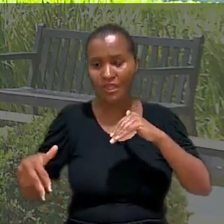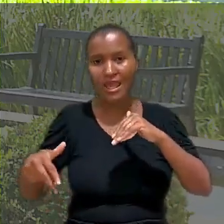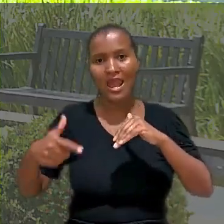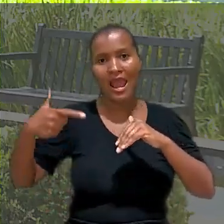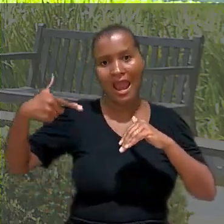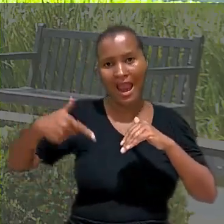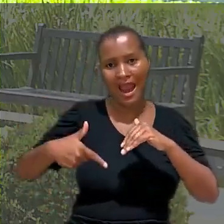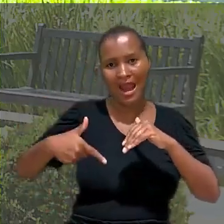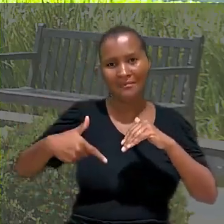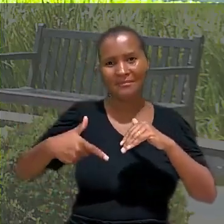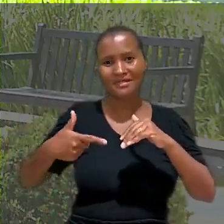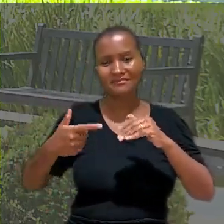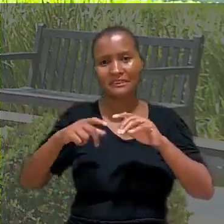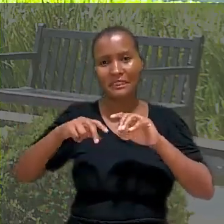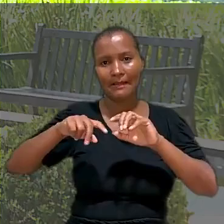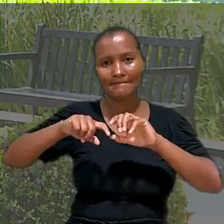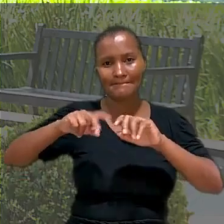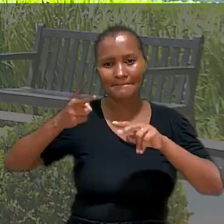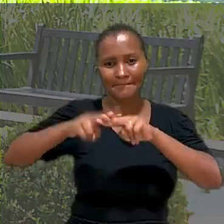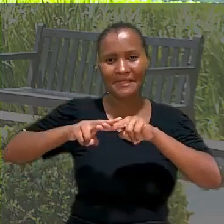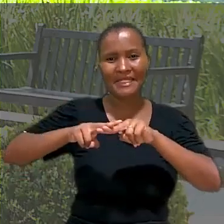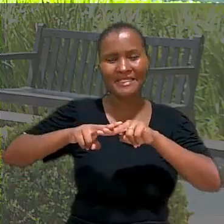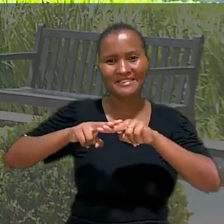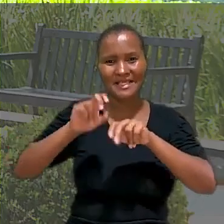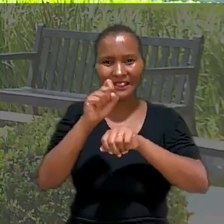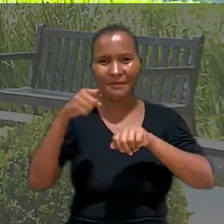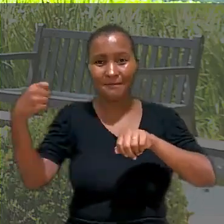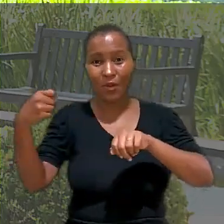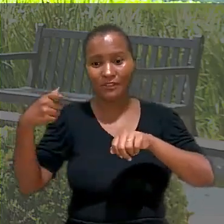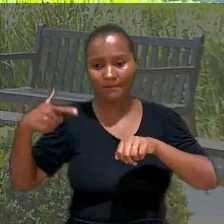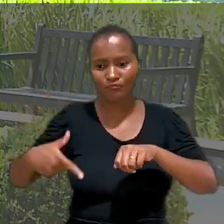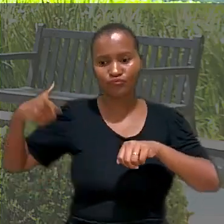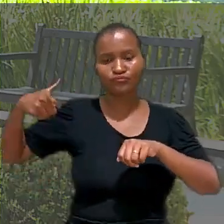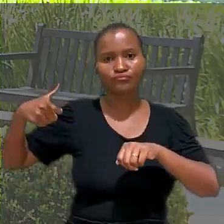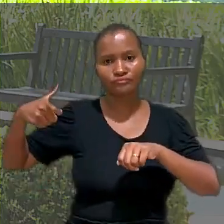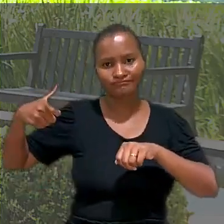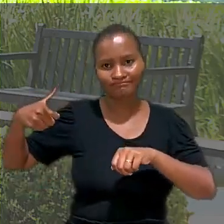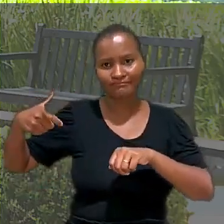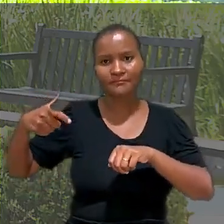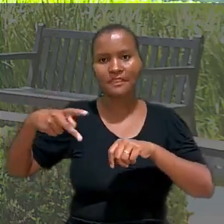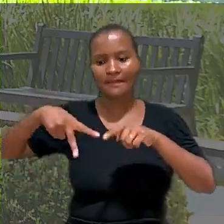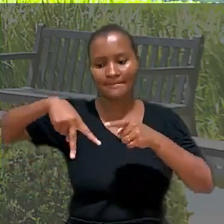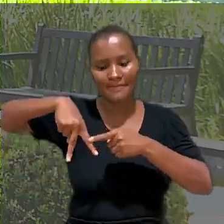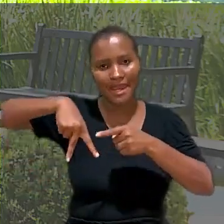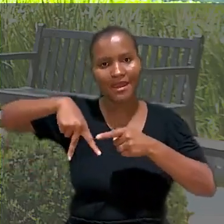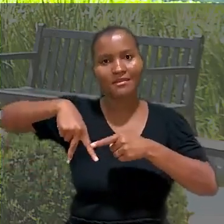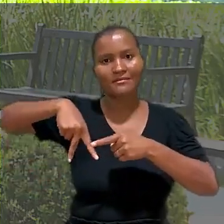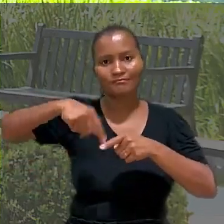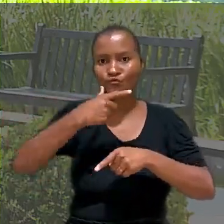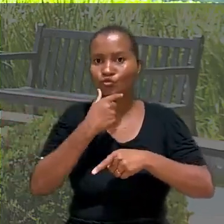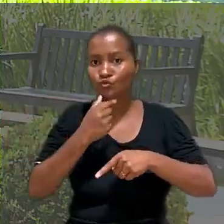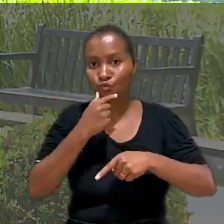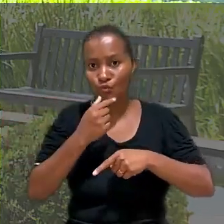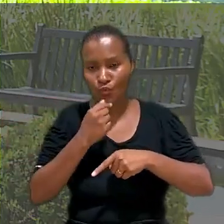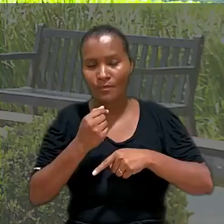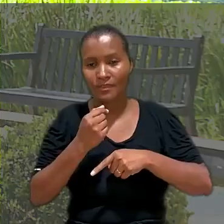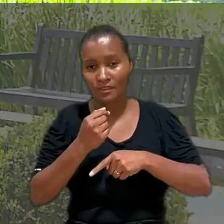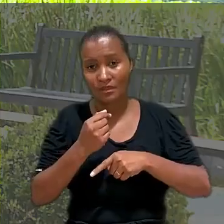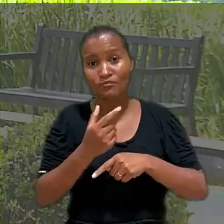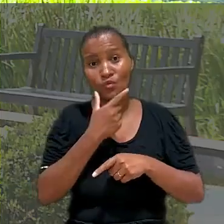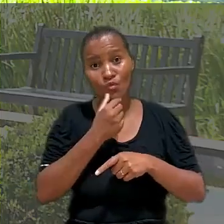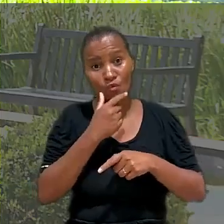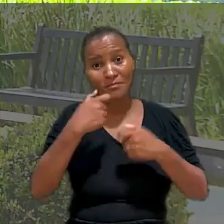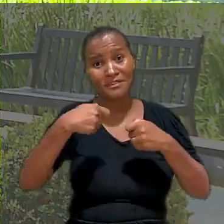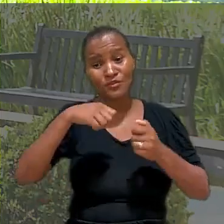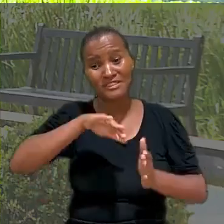arma de trabalho ficou presa na porta do veículo e disparou. O tiro atingiu a perna do segurança. Em razão do ferimento,